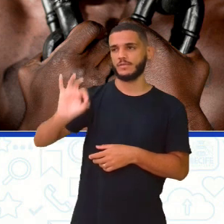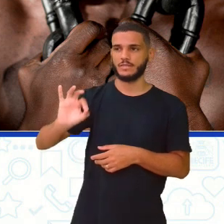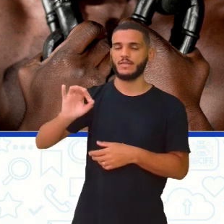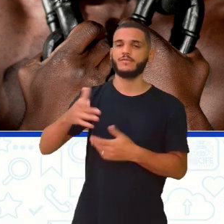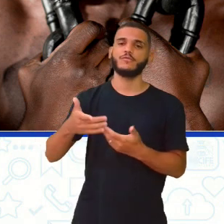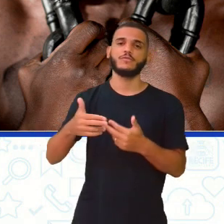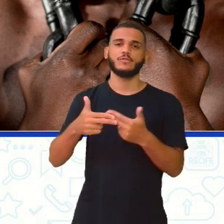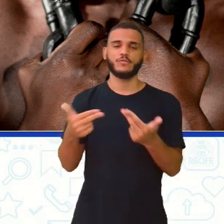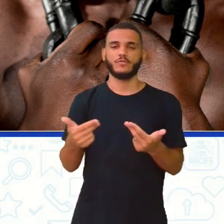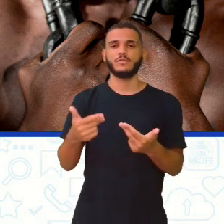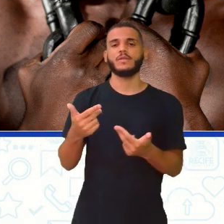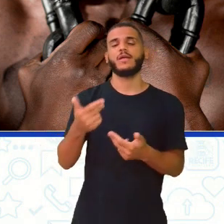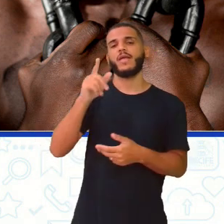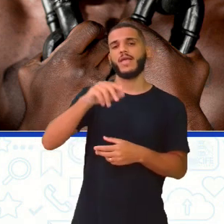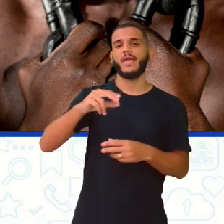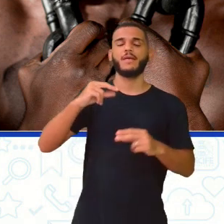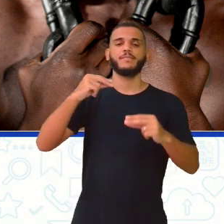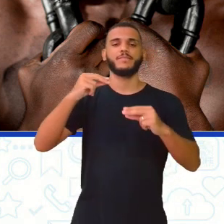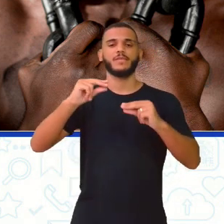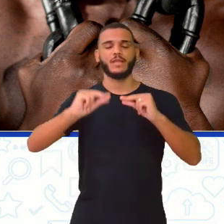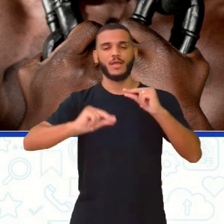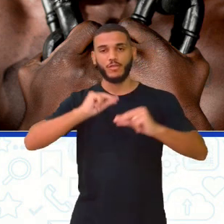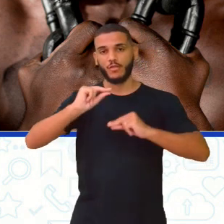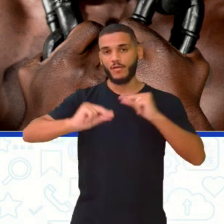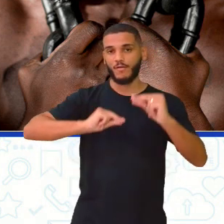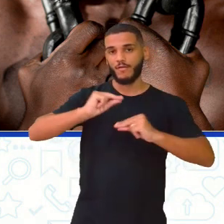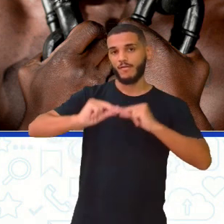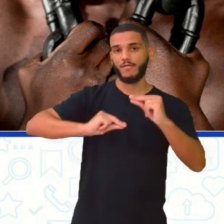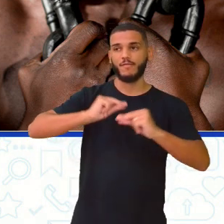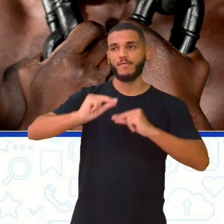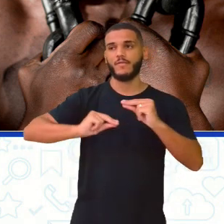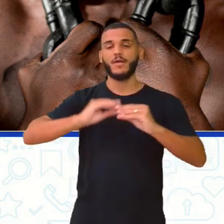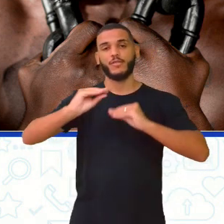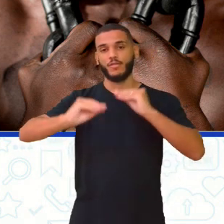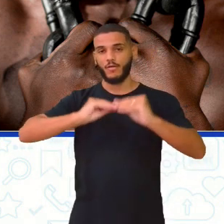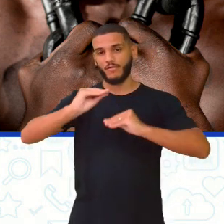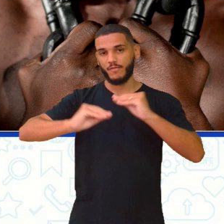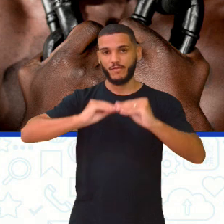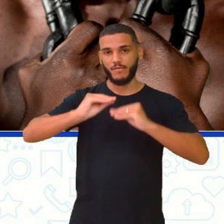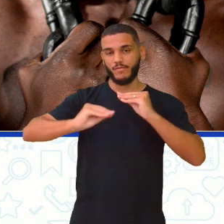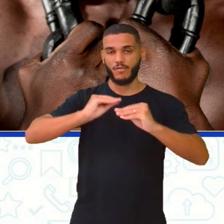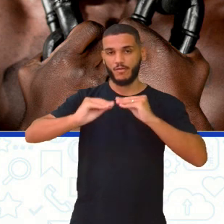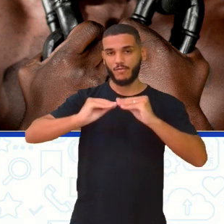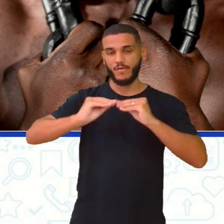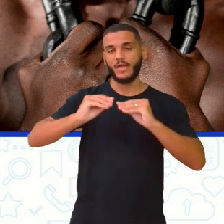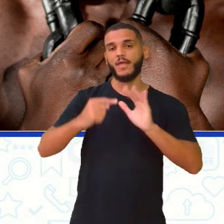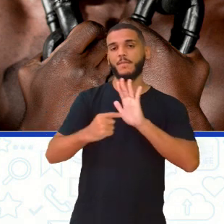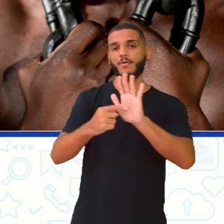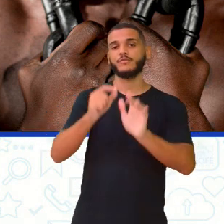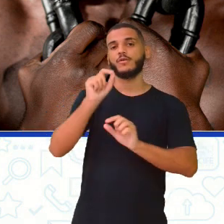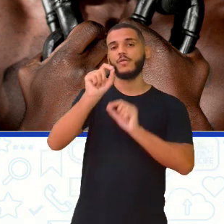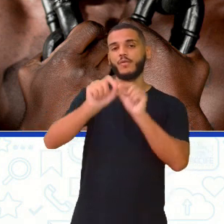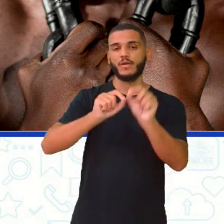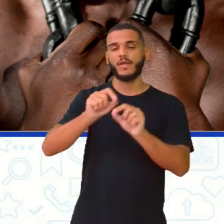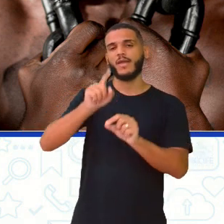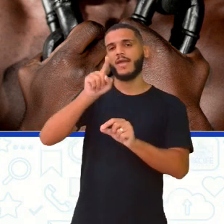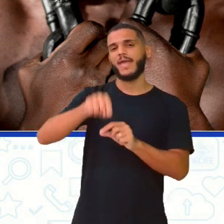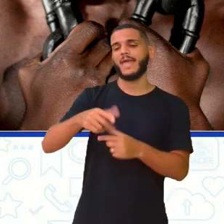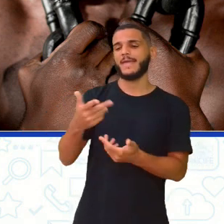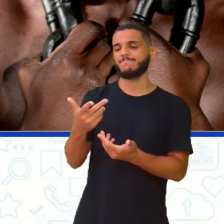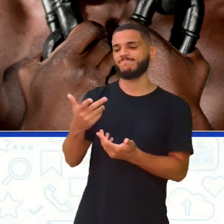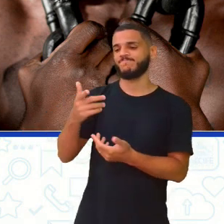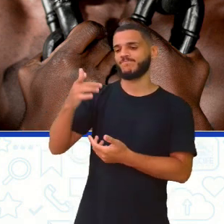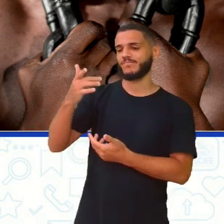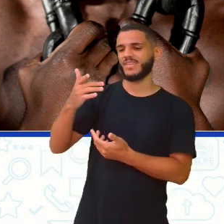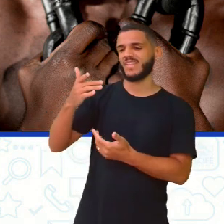casos, essas novelas não mostram uma versão... elas nos mostram uma versão muito amena da